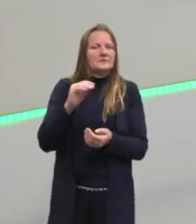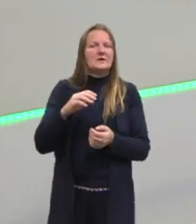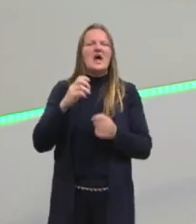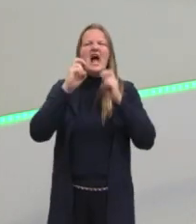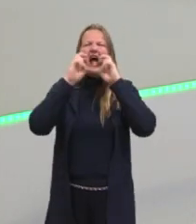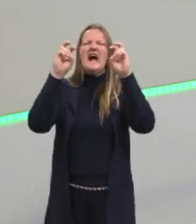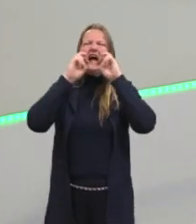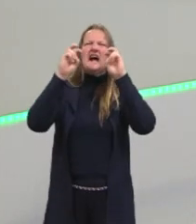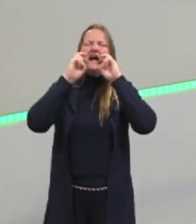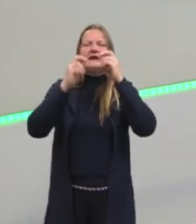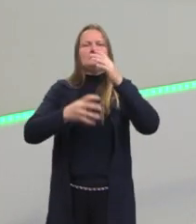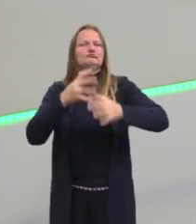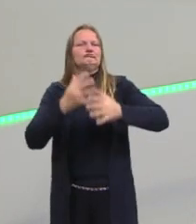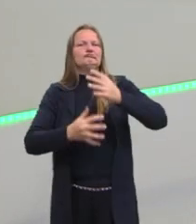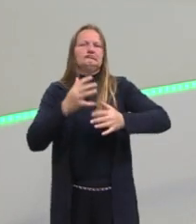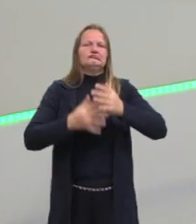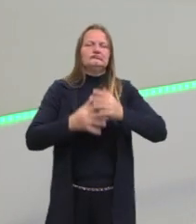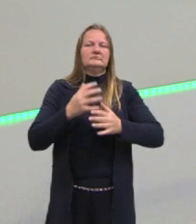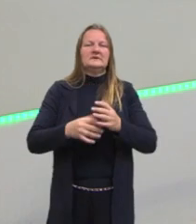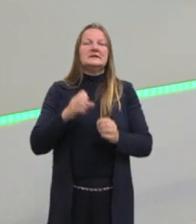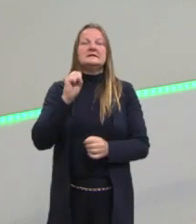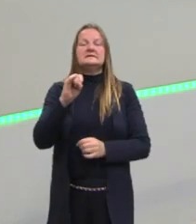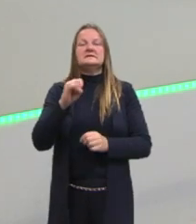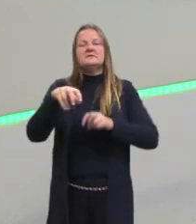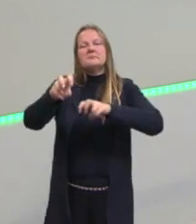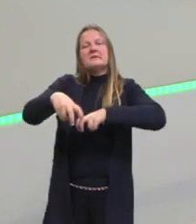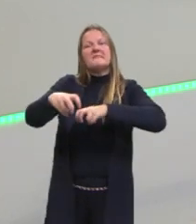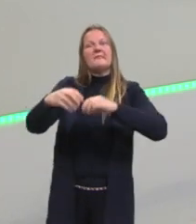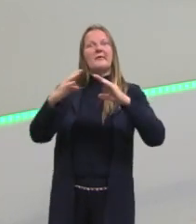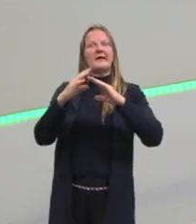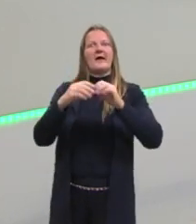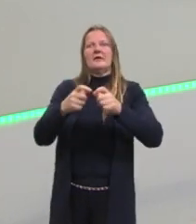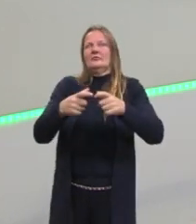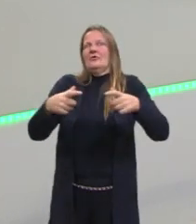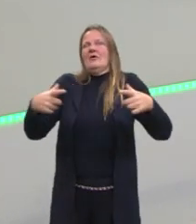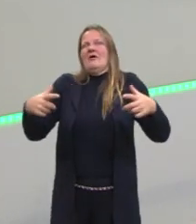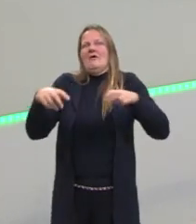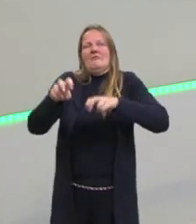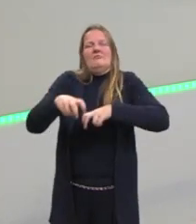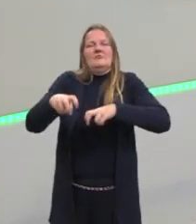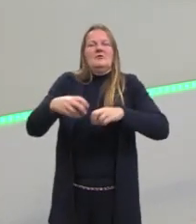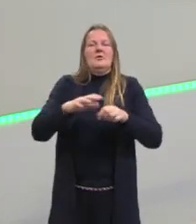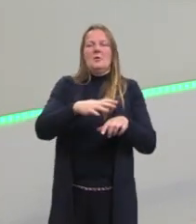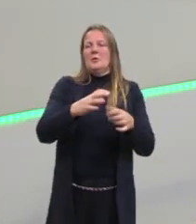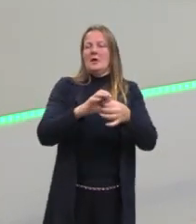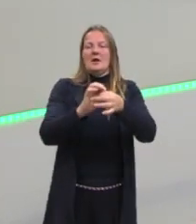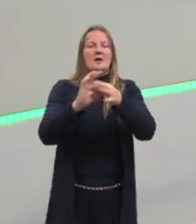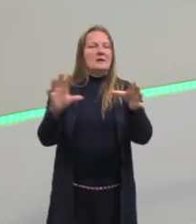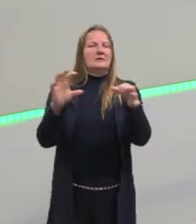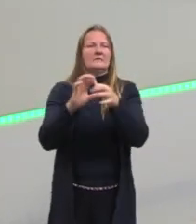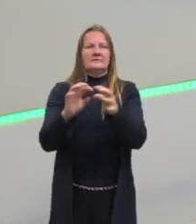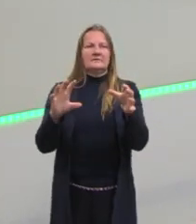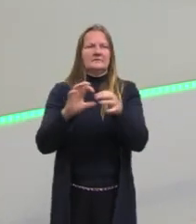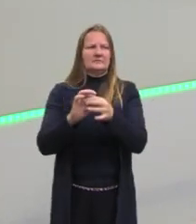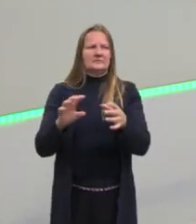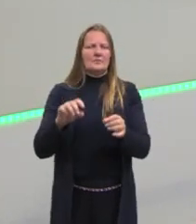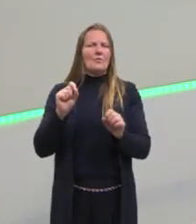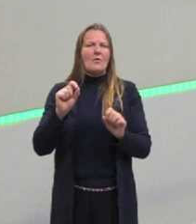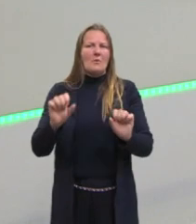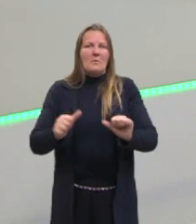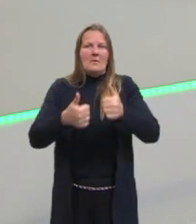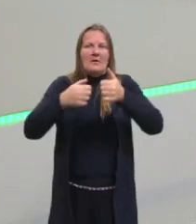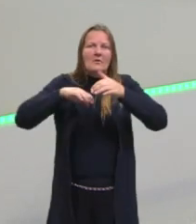tanta bagunça. Agora, se eu moro em uma chácara grande, por exemplo, que tem um pátio gigantesco, para